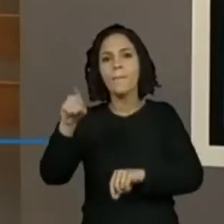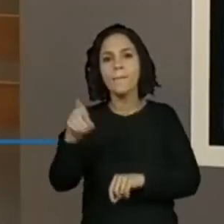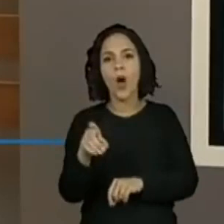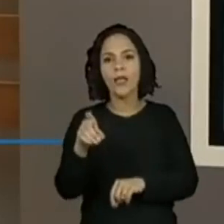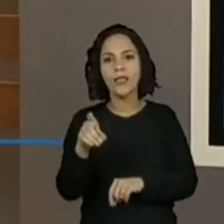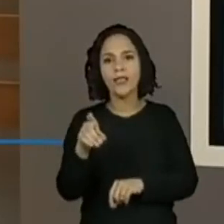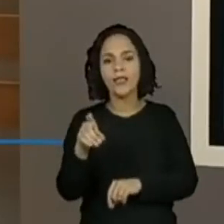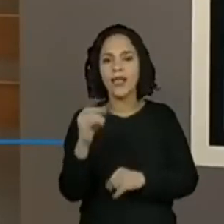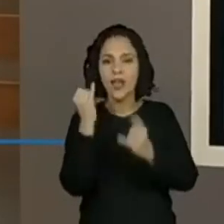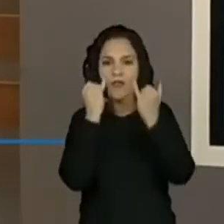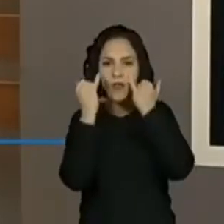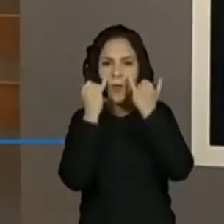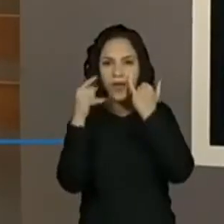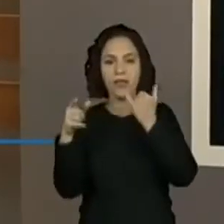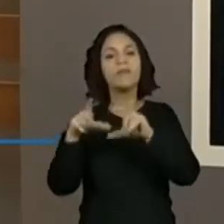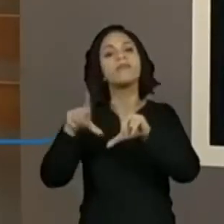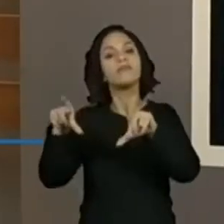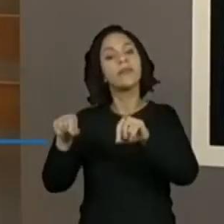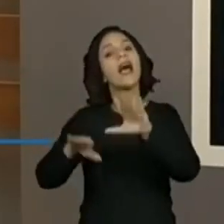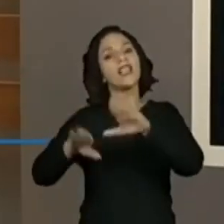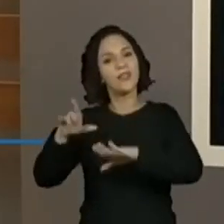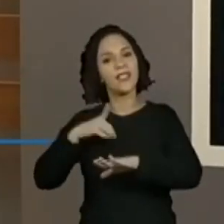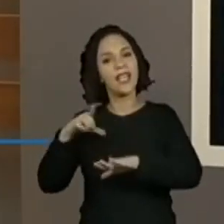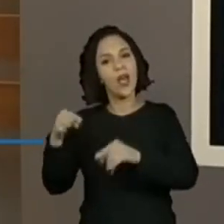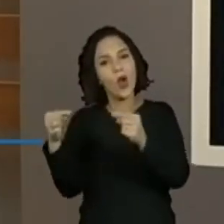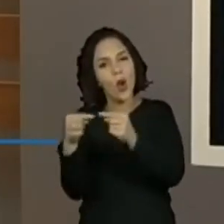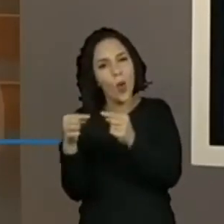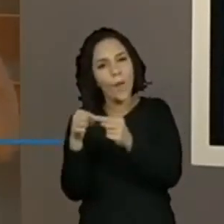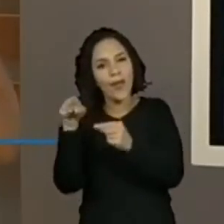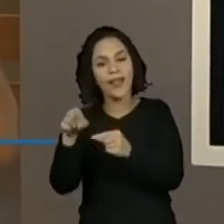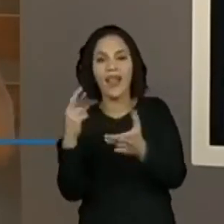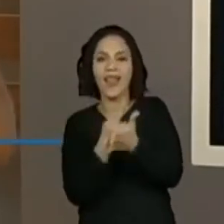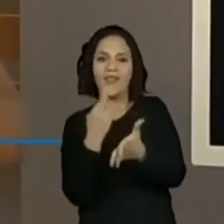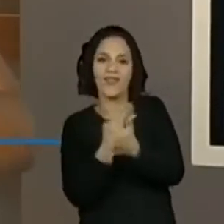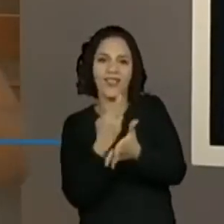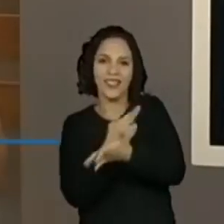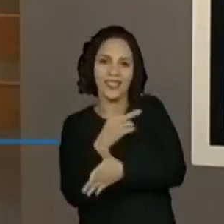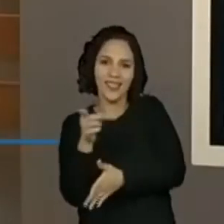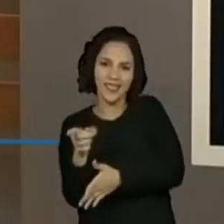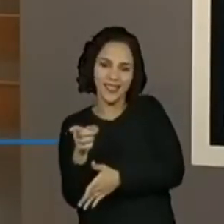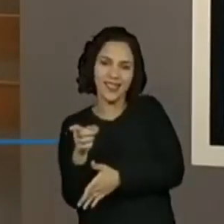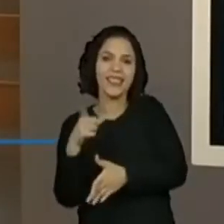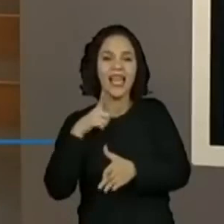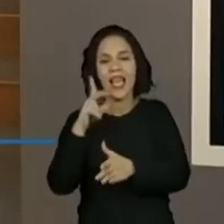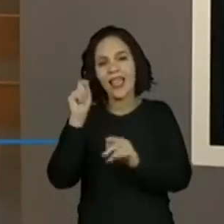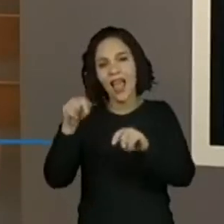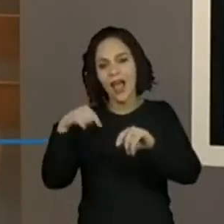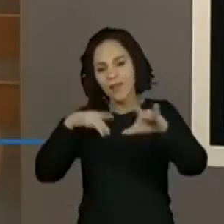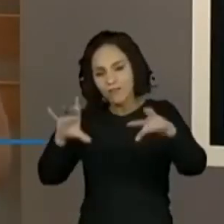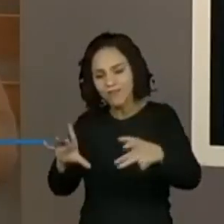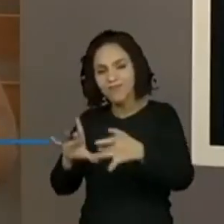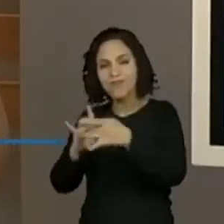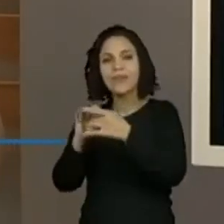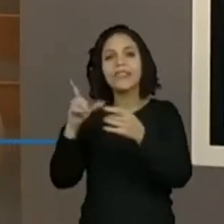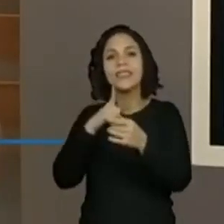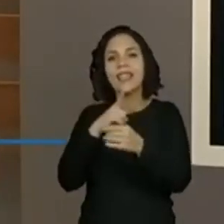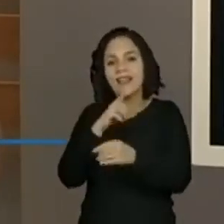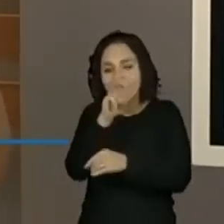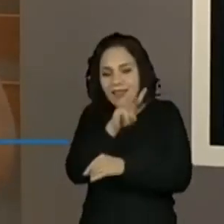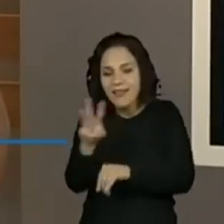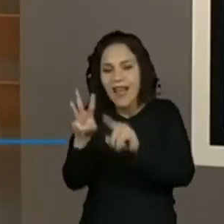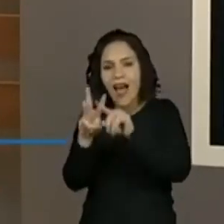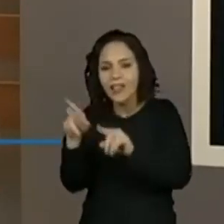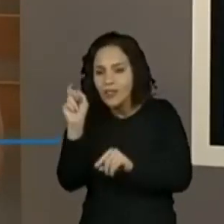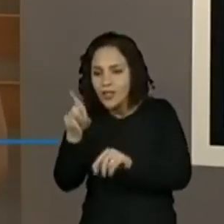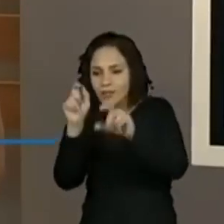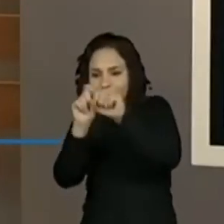importante também das notícias. Que esse box é geralmente um quadradinho que vem com links para você acessar, para